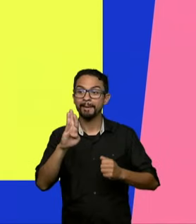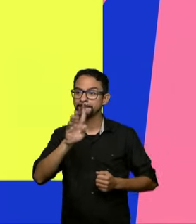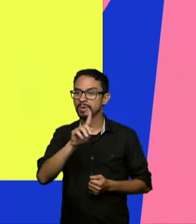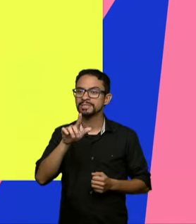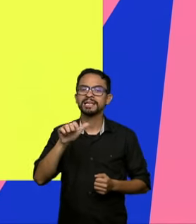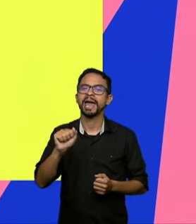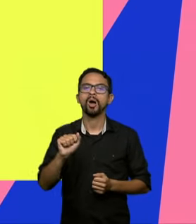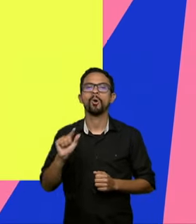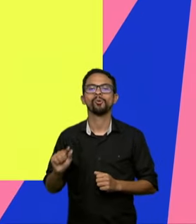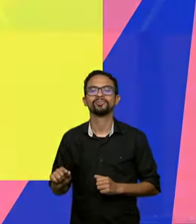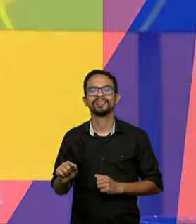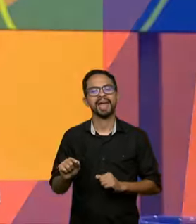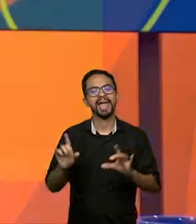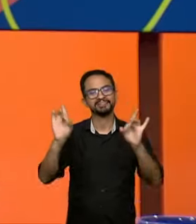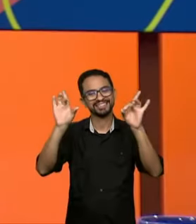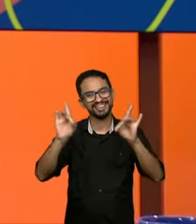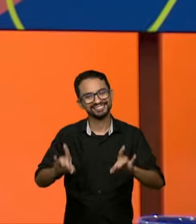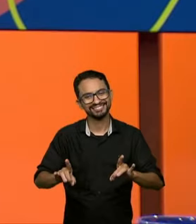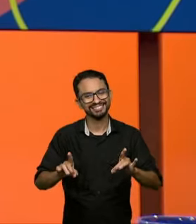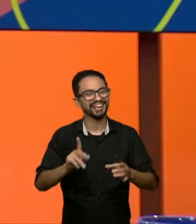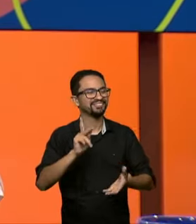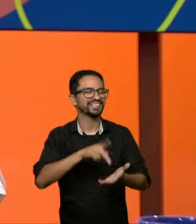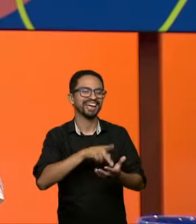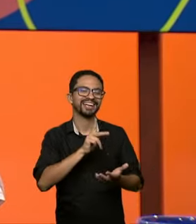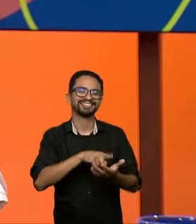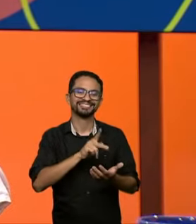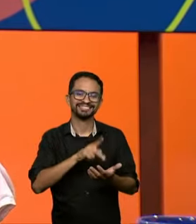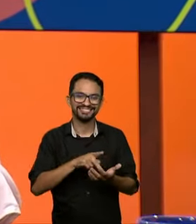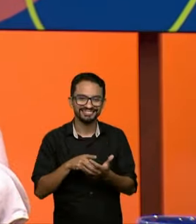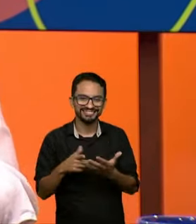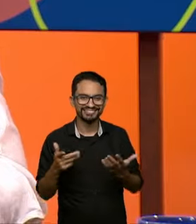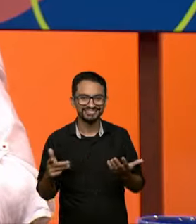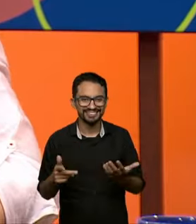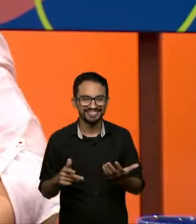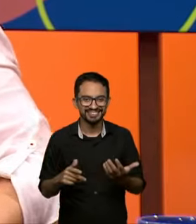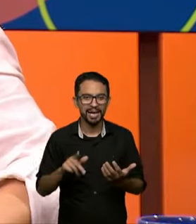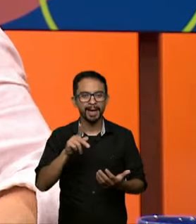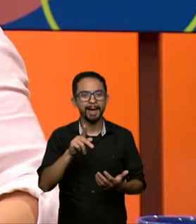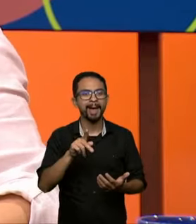é antológica, né? Sim. De Pato Branco? De